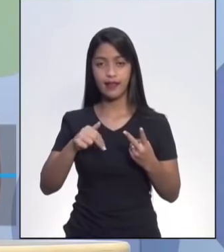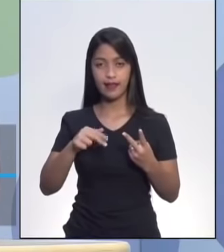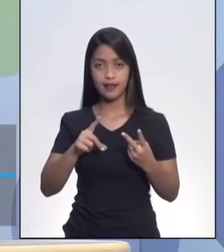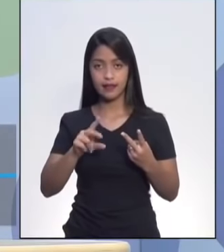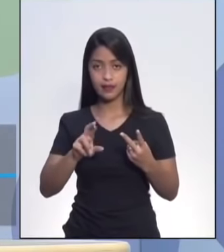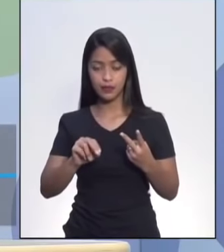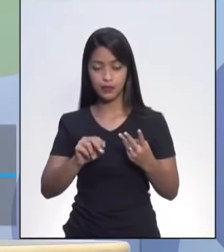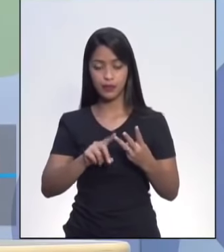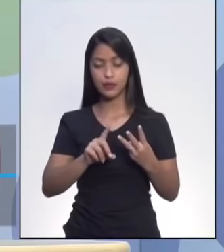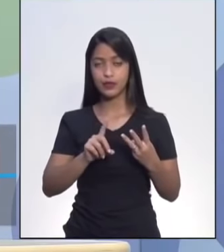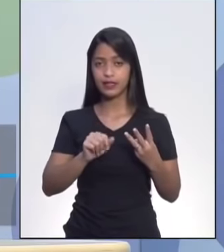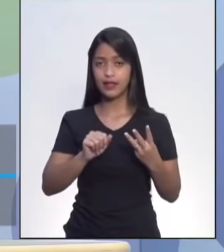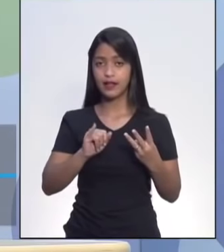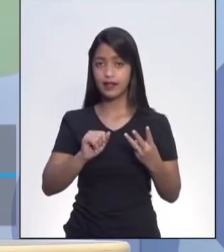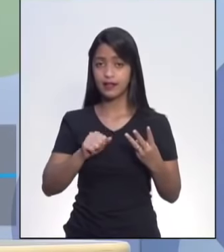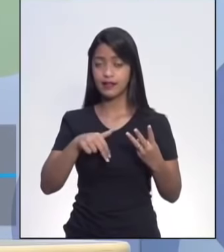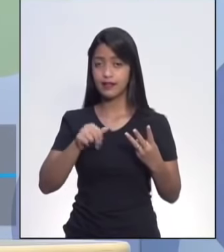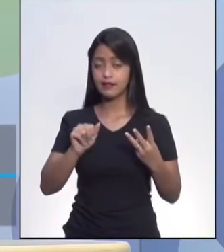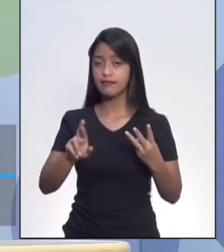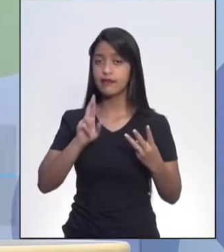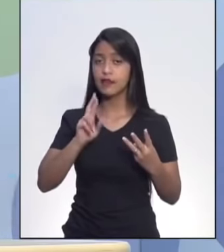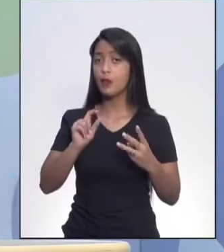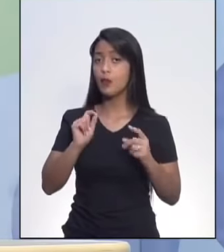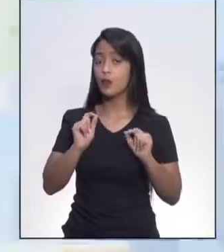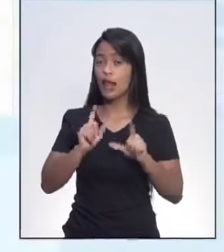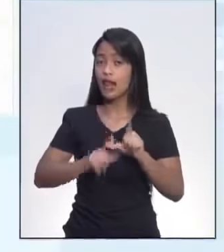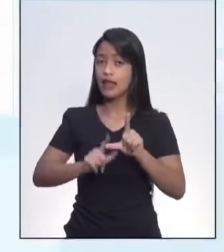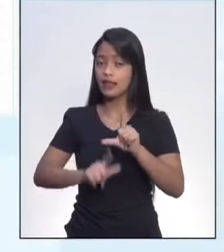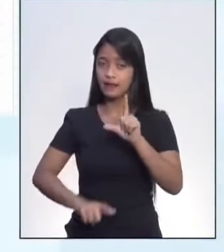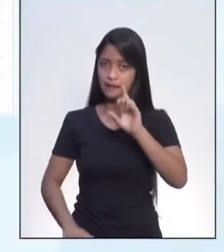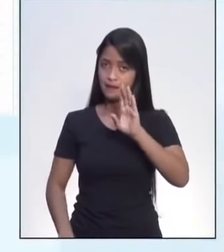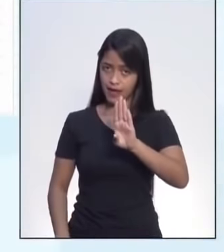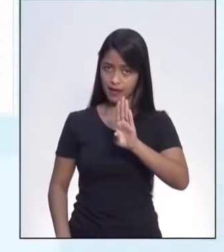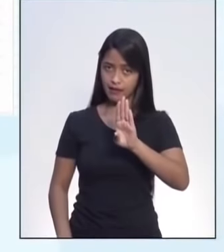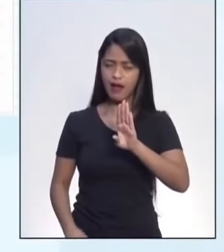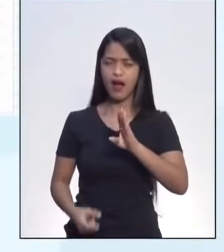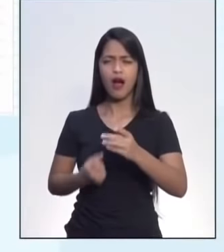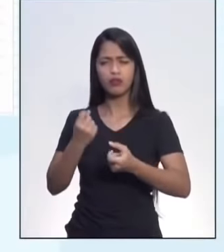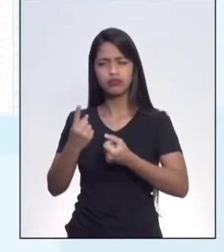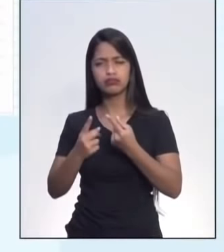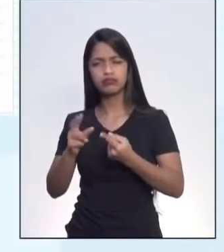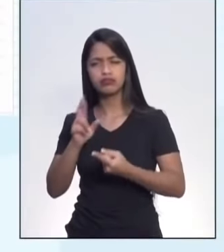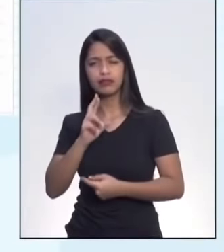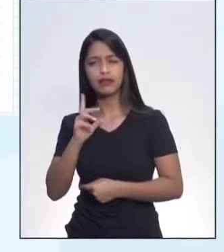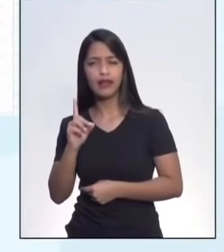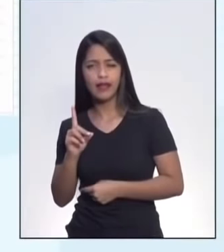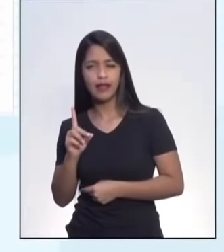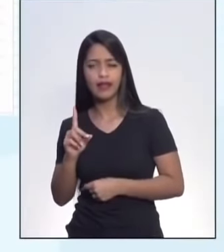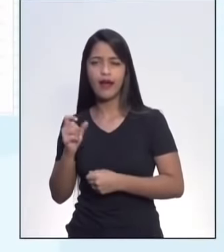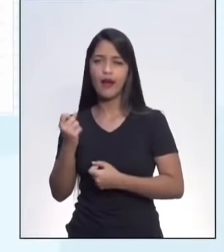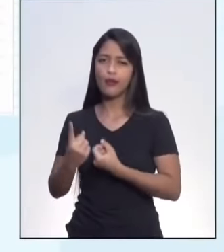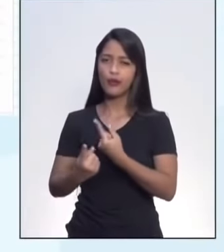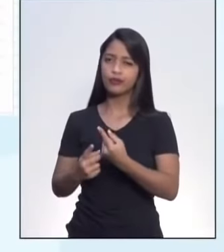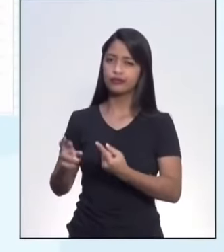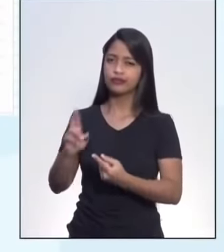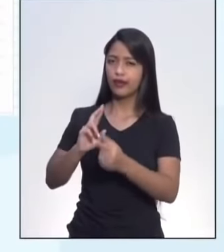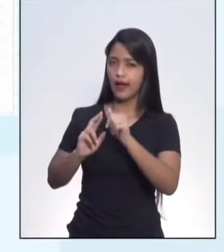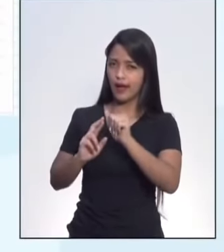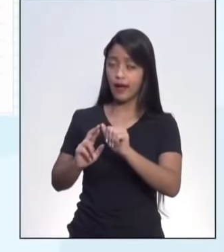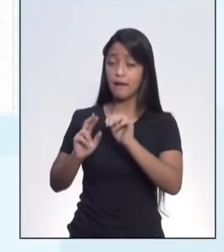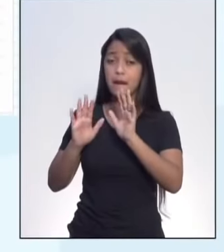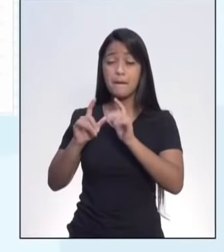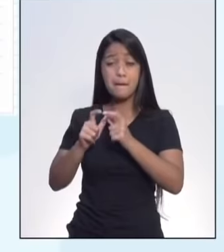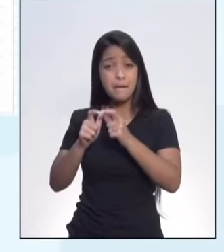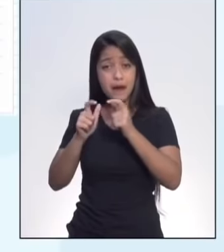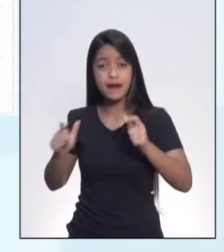a Dayana, responderam que é a letra B. Tem D, tem A, mas é tipo um ou outro, mas a maioria tem